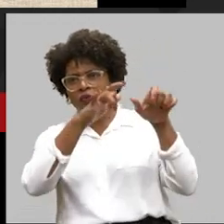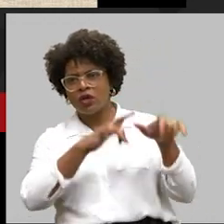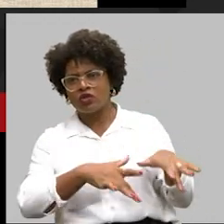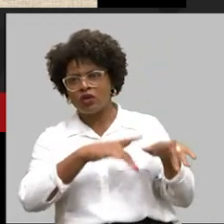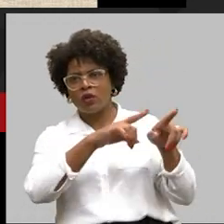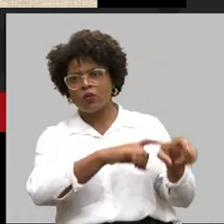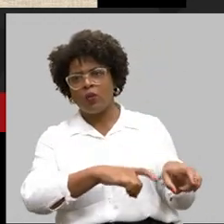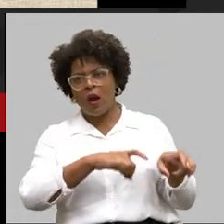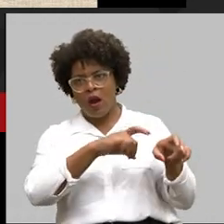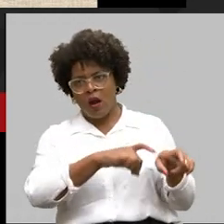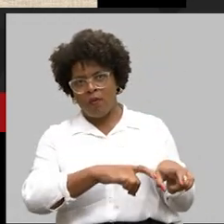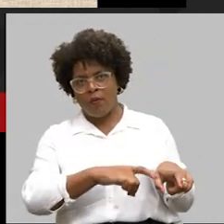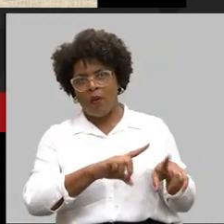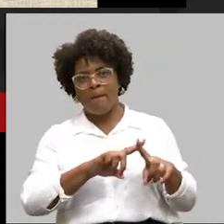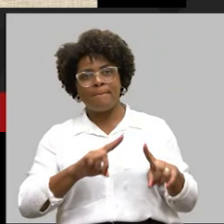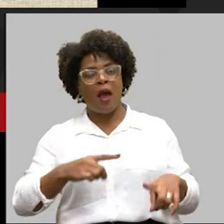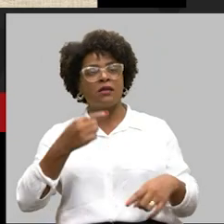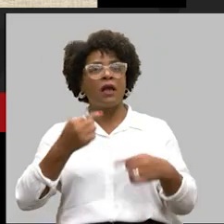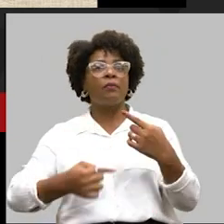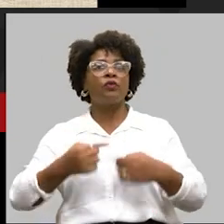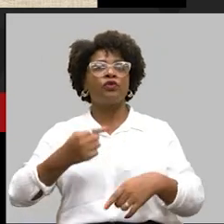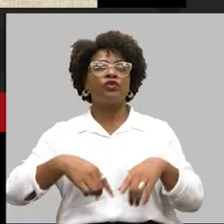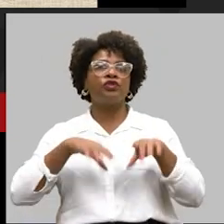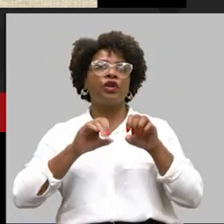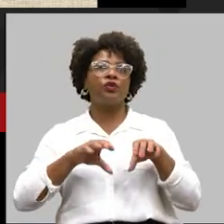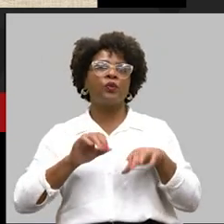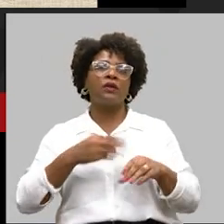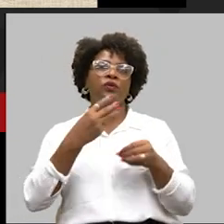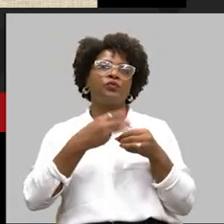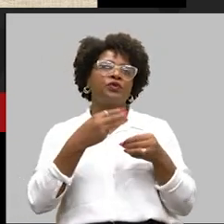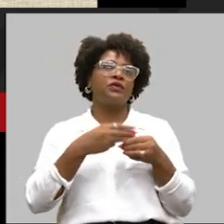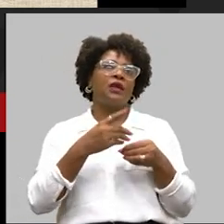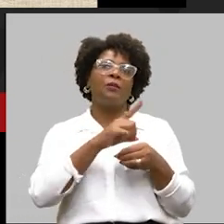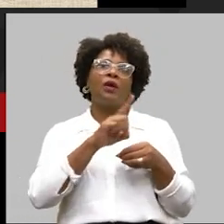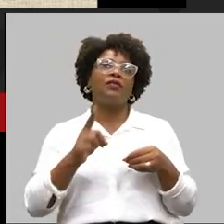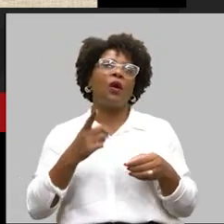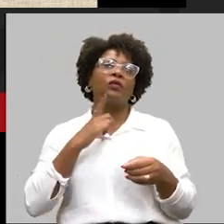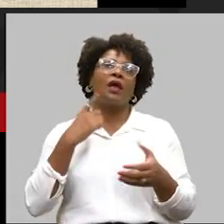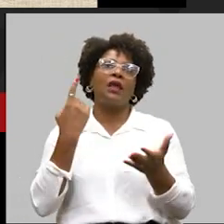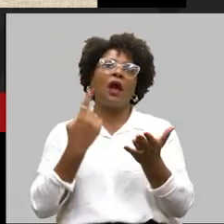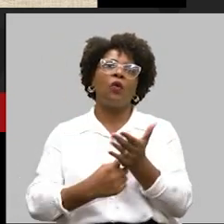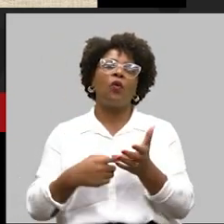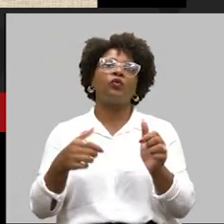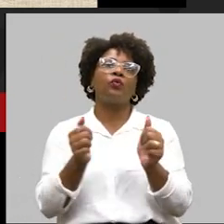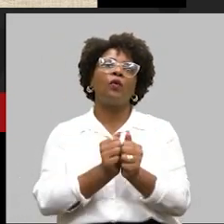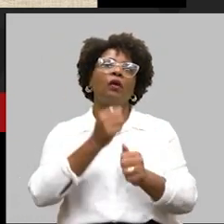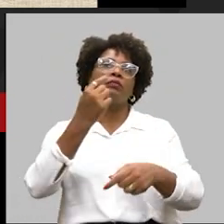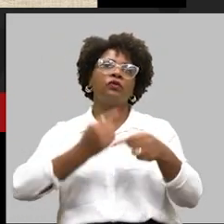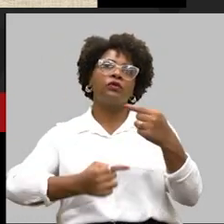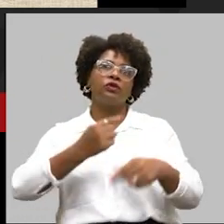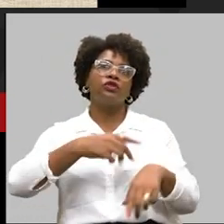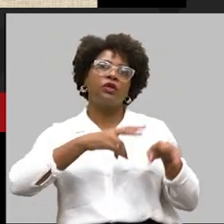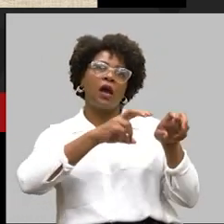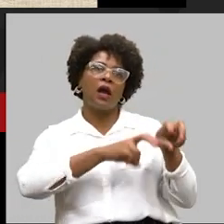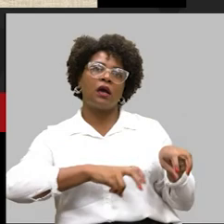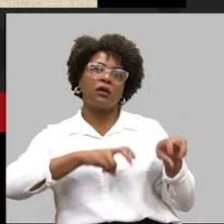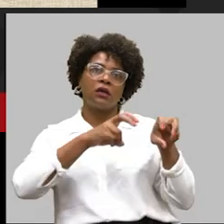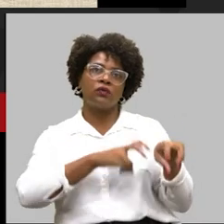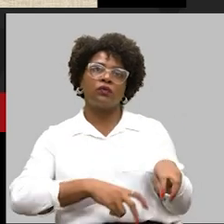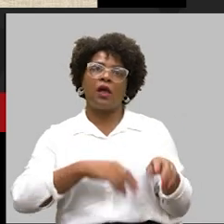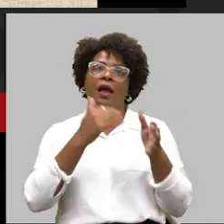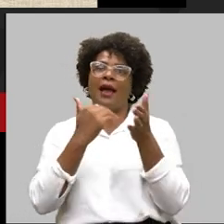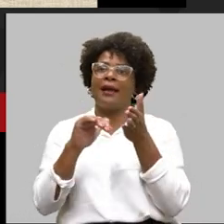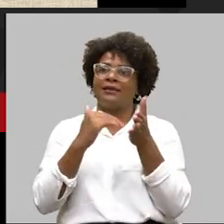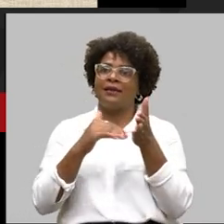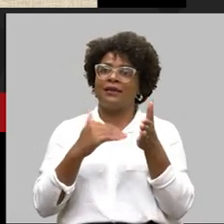política de Educação do município não conversa com a política de agrícola do município a secretaria de educação não conversa com a